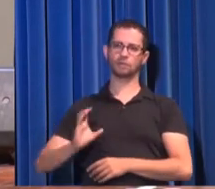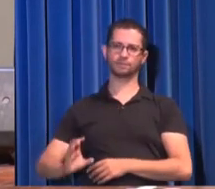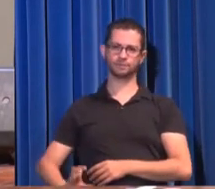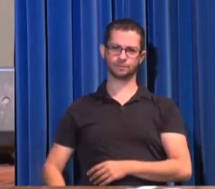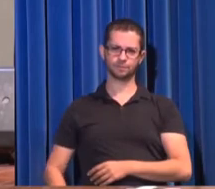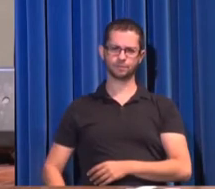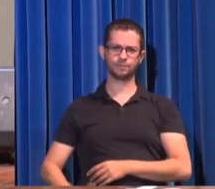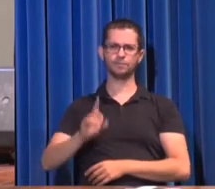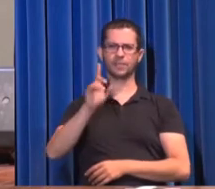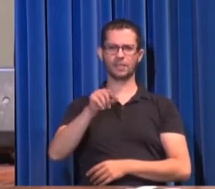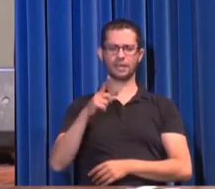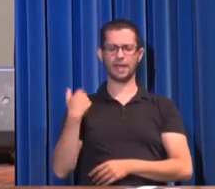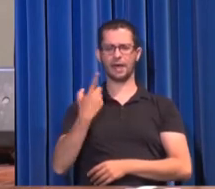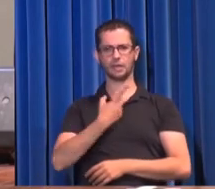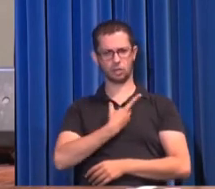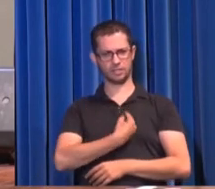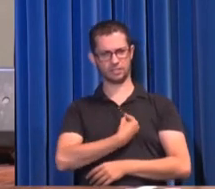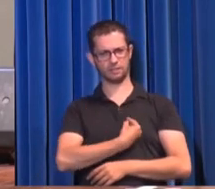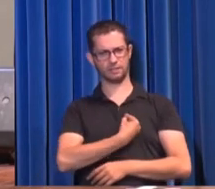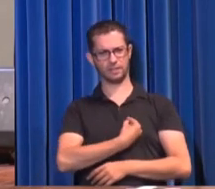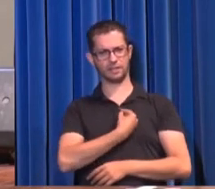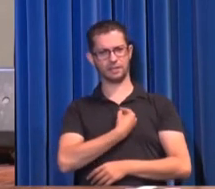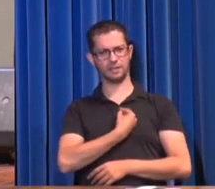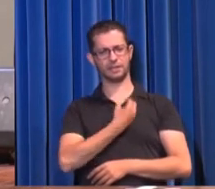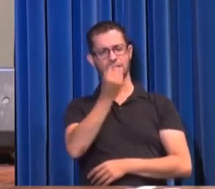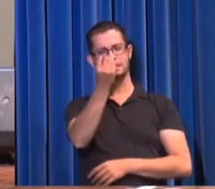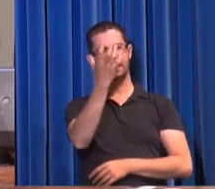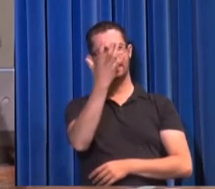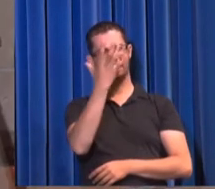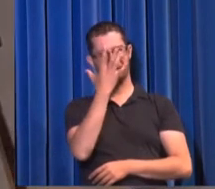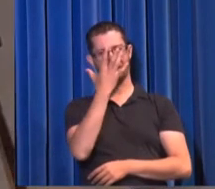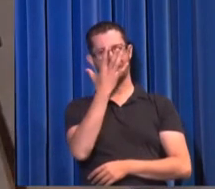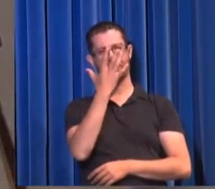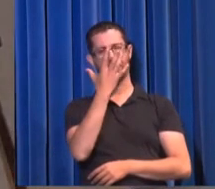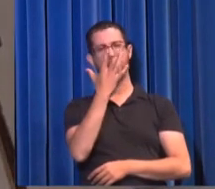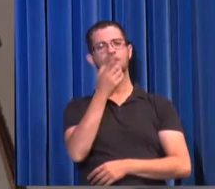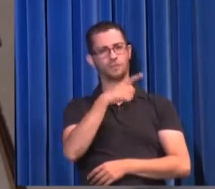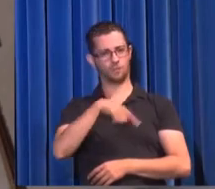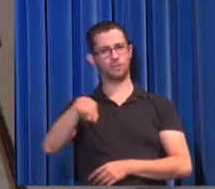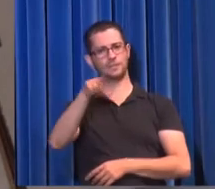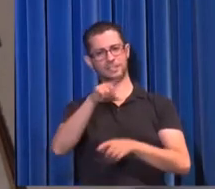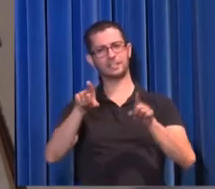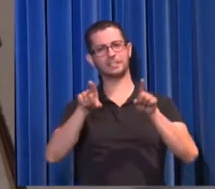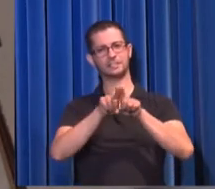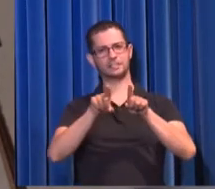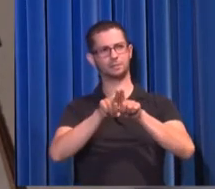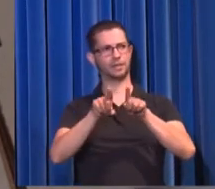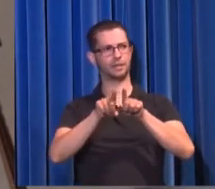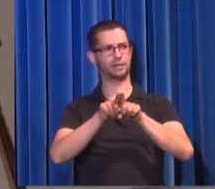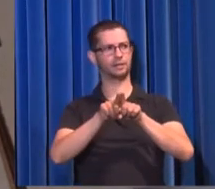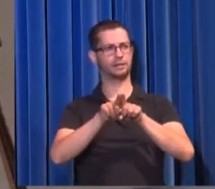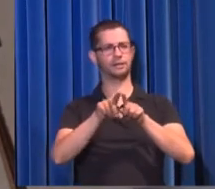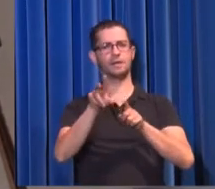que é a nossa vida se manifestar então voz também Os